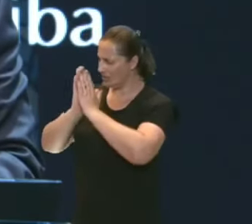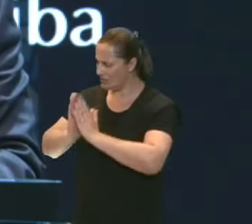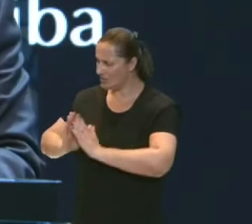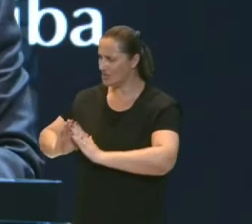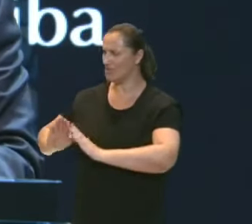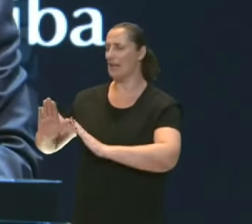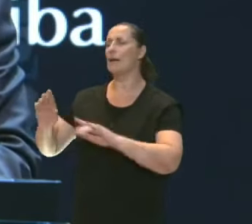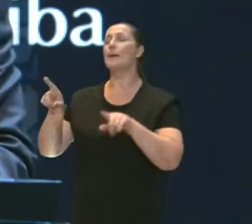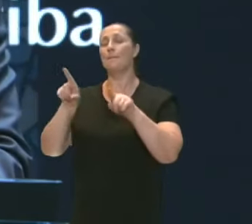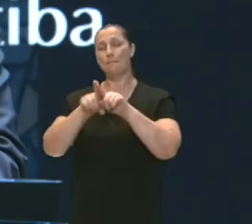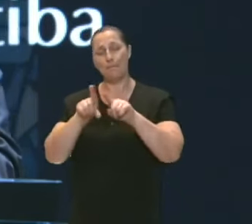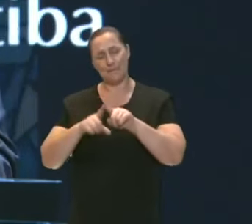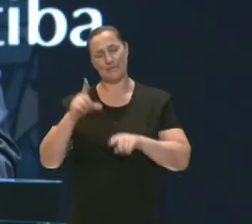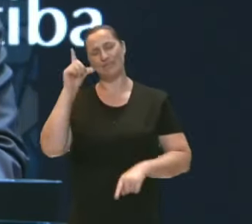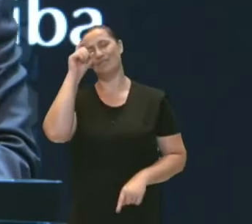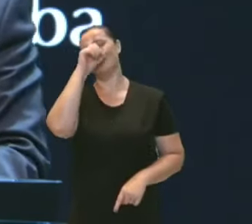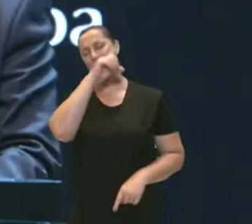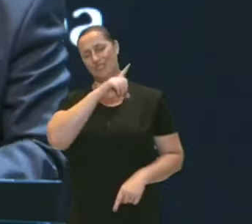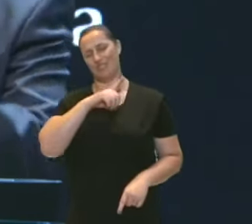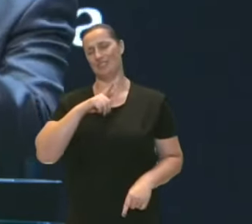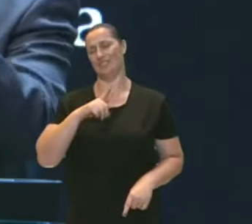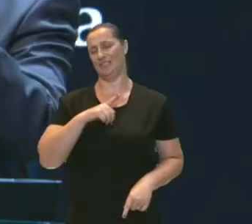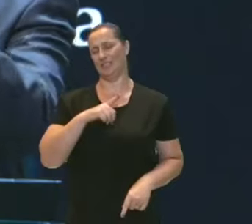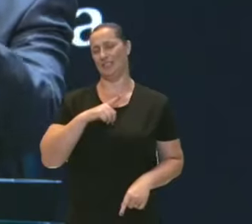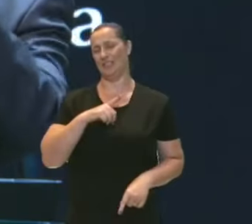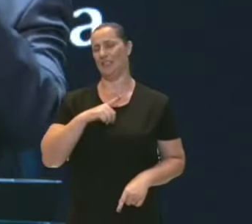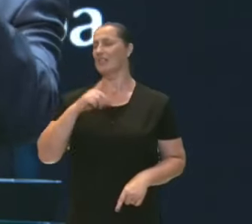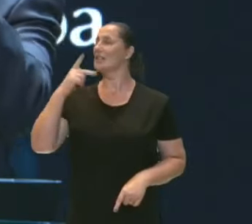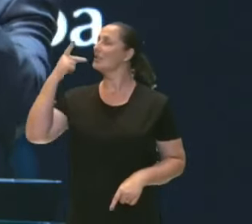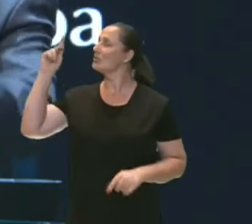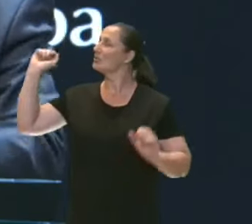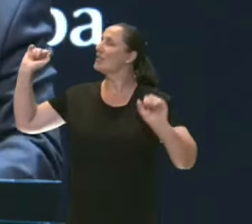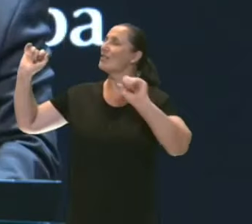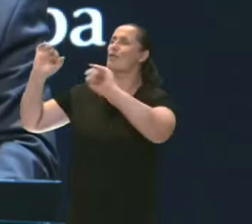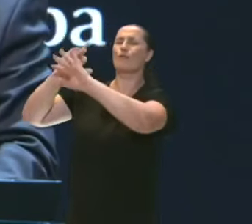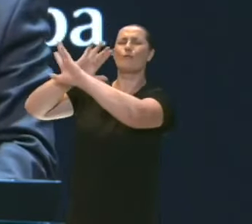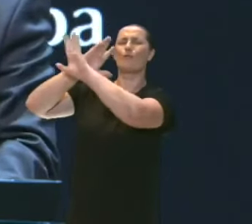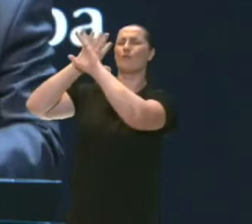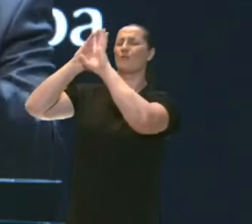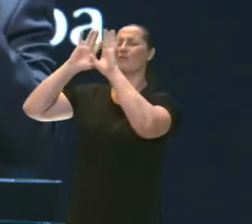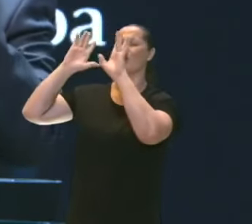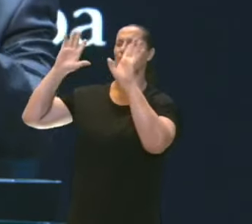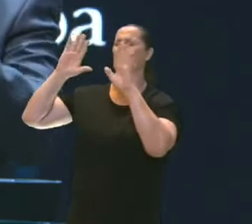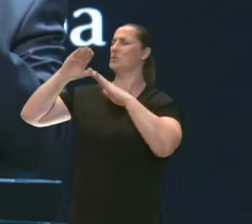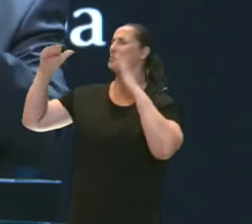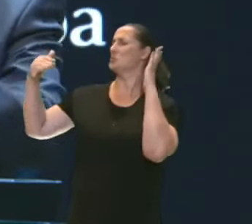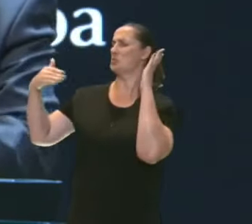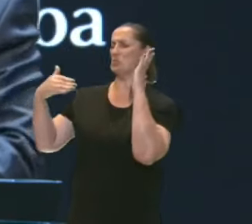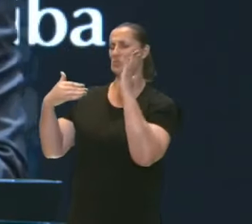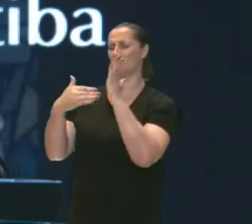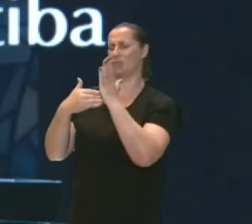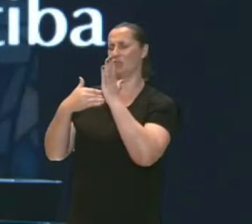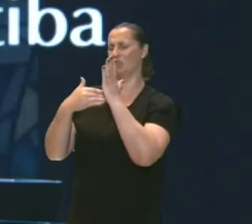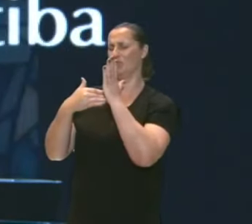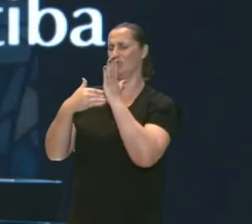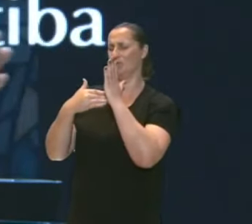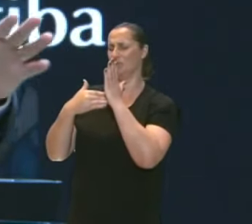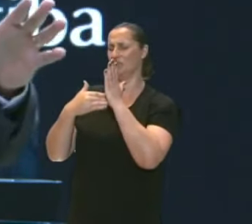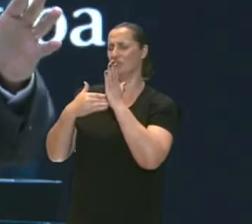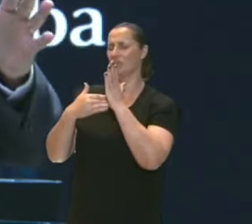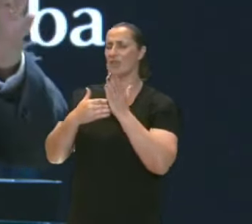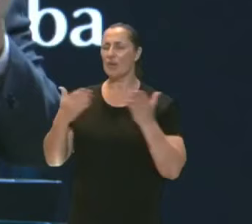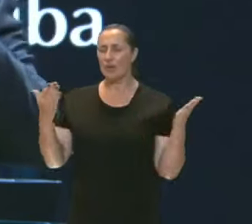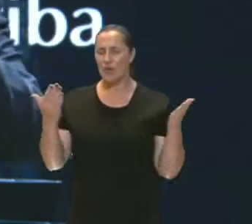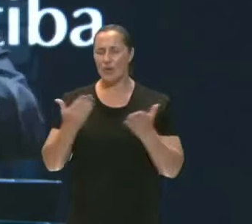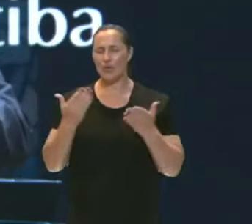meio às dificuldades da vida. E que a glória seja tua. A glória seja tua. Nessa